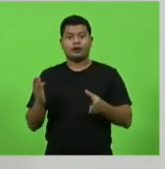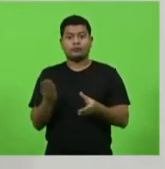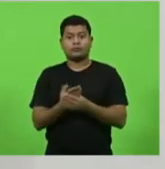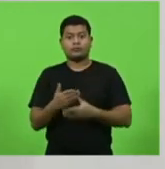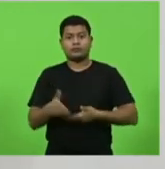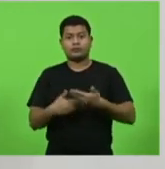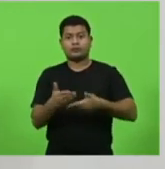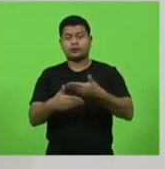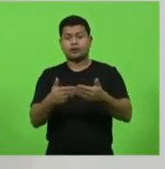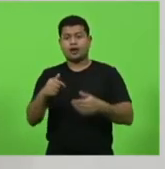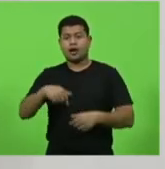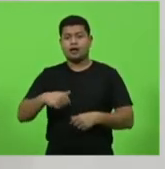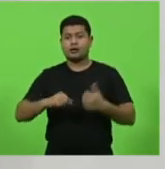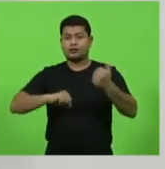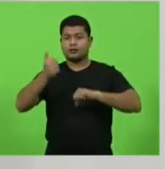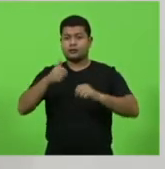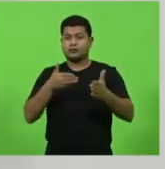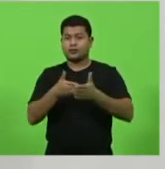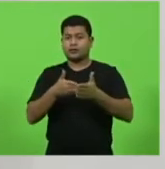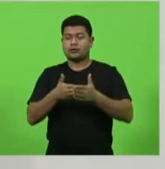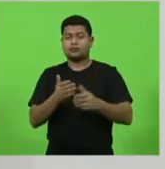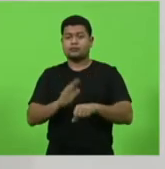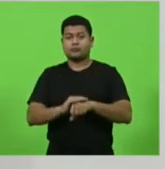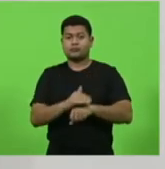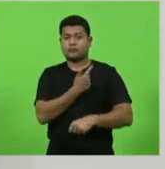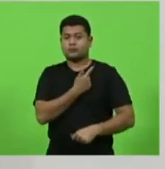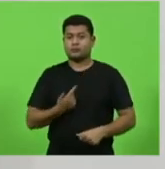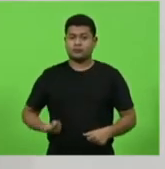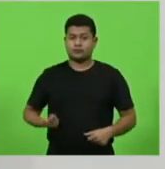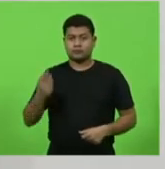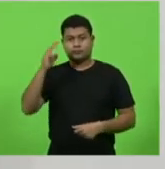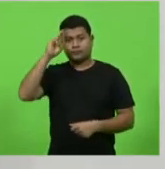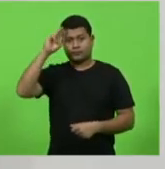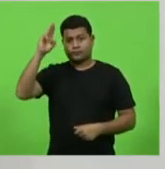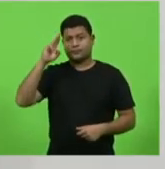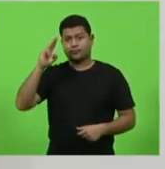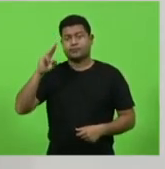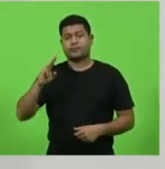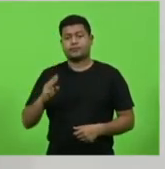para analisar o veto do governador a respeito